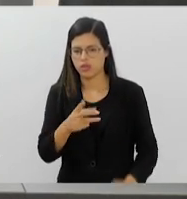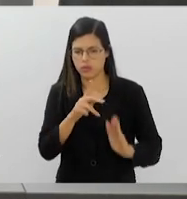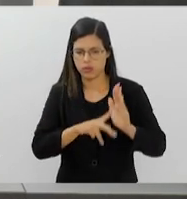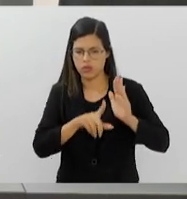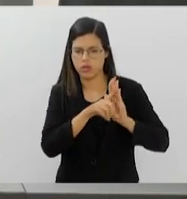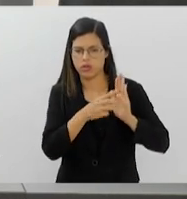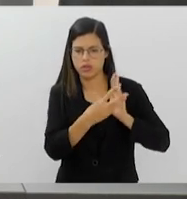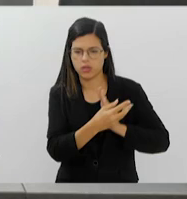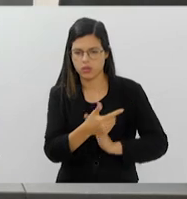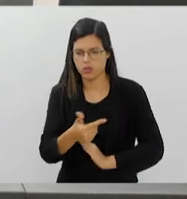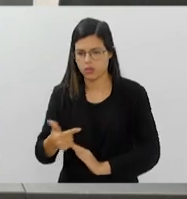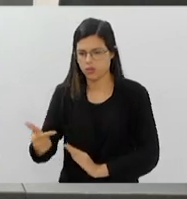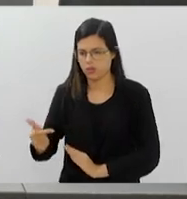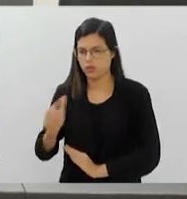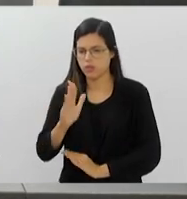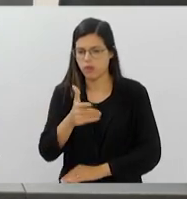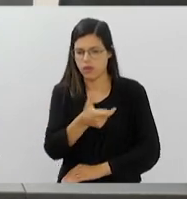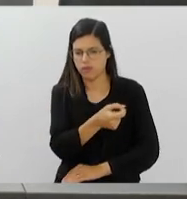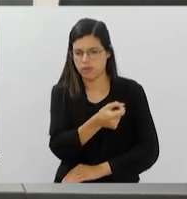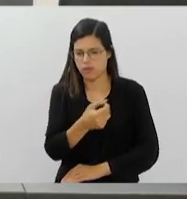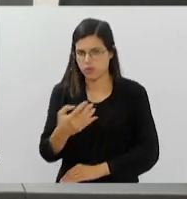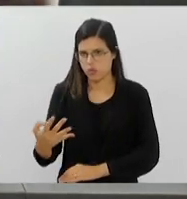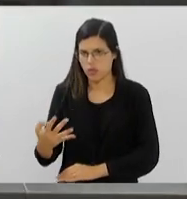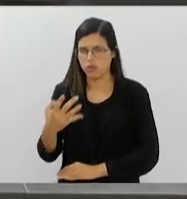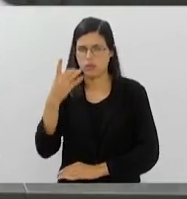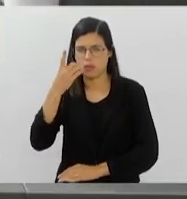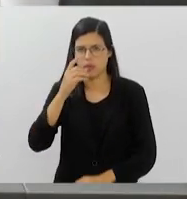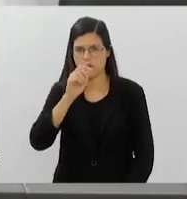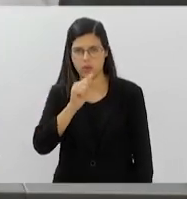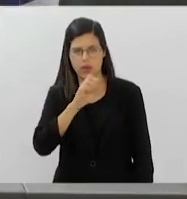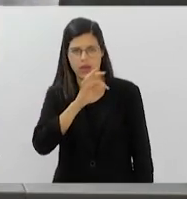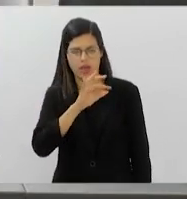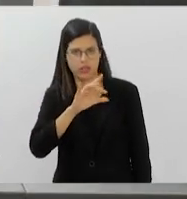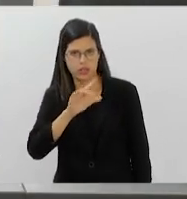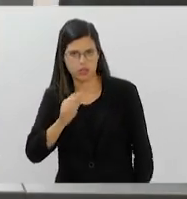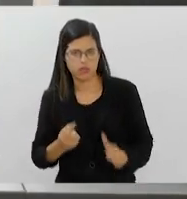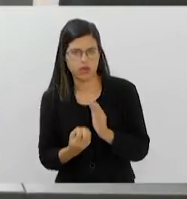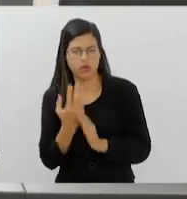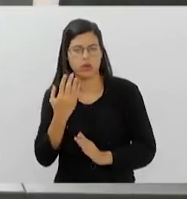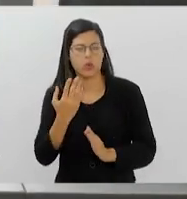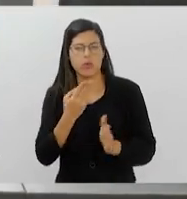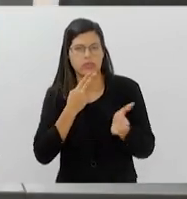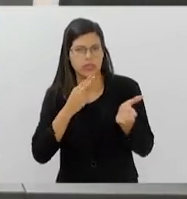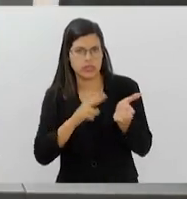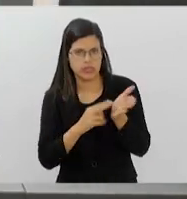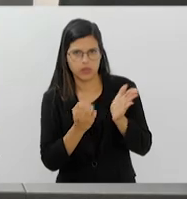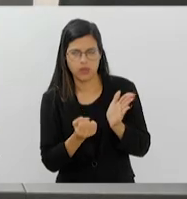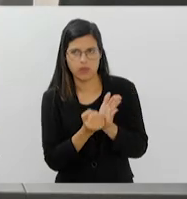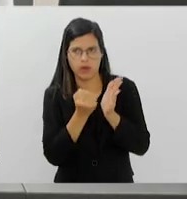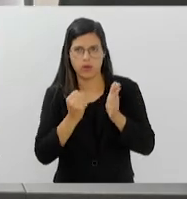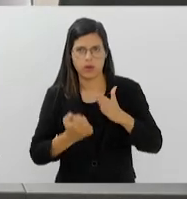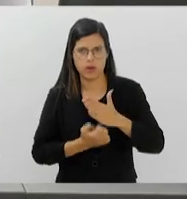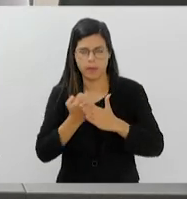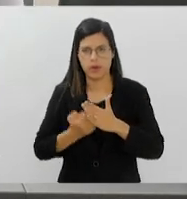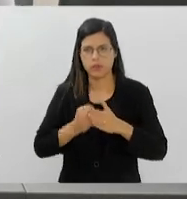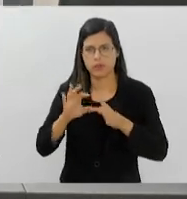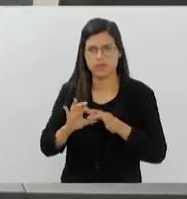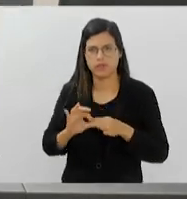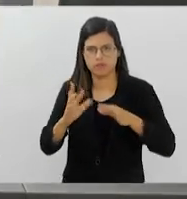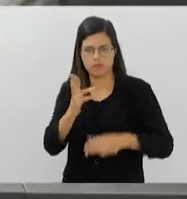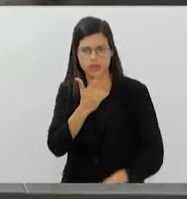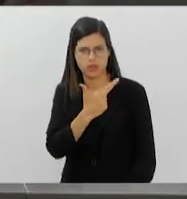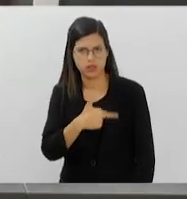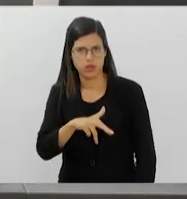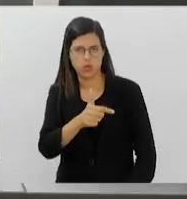de lei 3222-24, autoria do deputado Átila Nunes, que institui o selo Empresa pela Liberdade Religiosa e dá outras